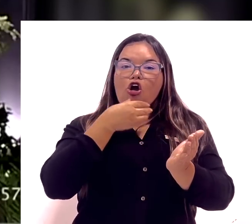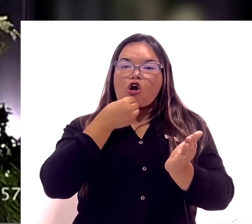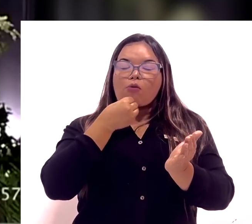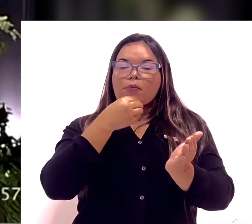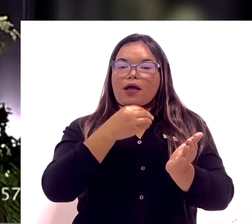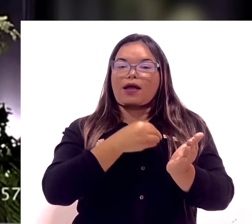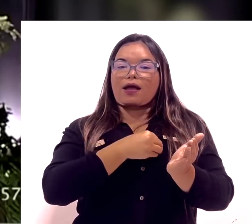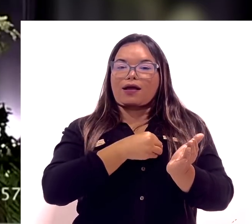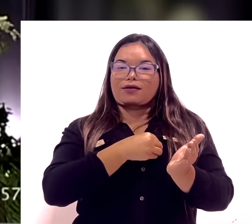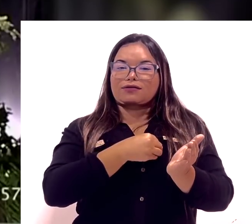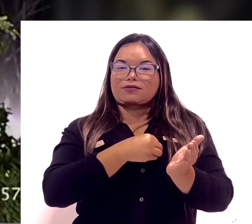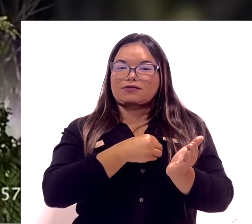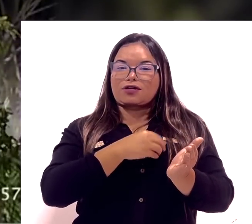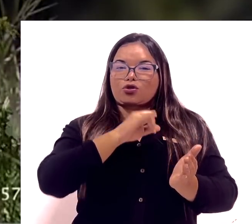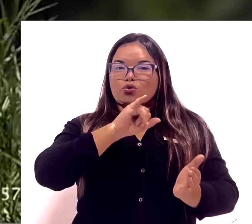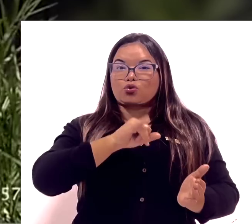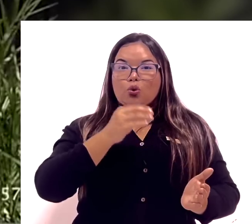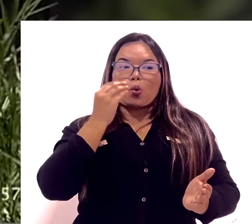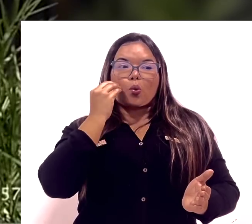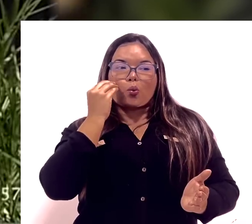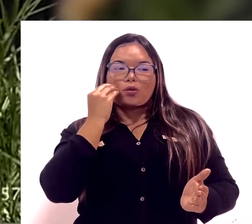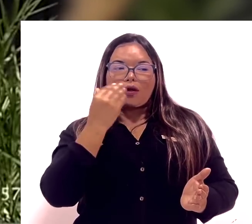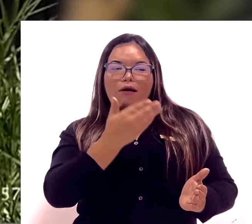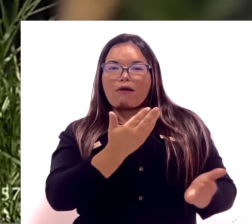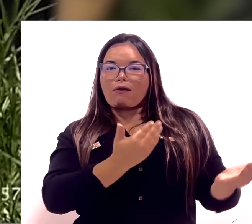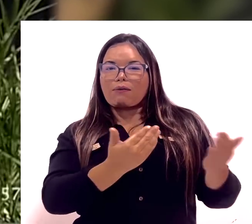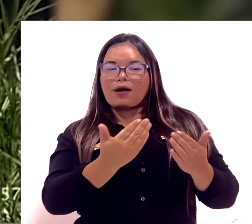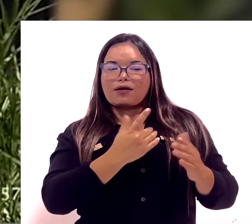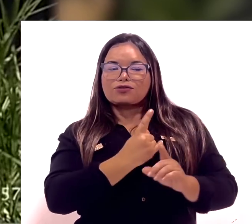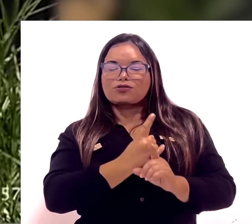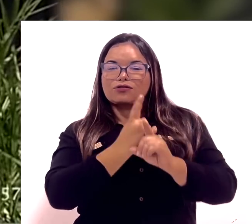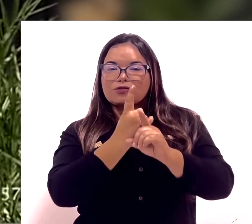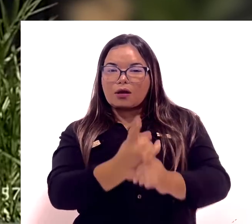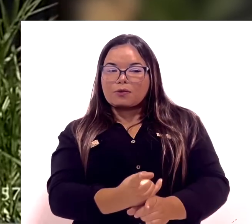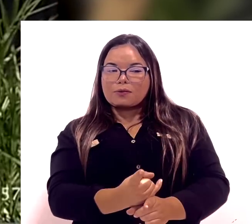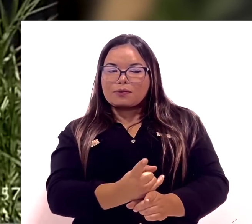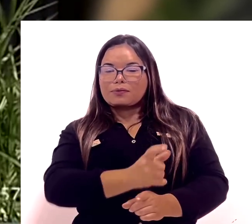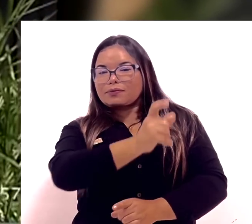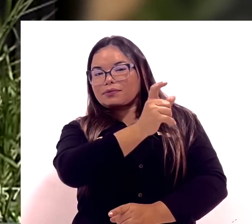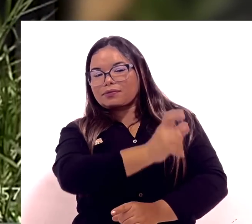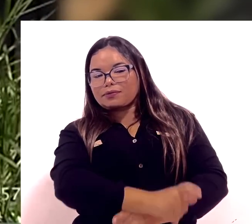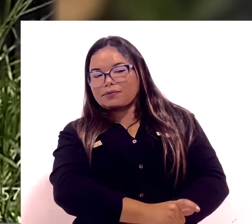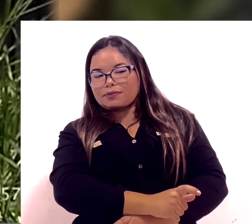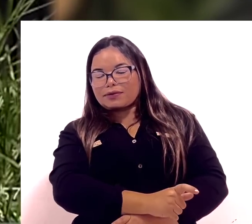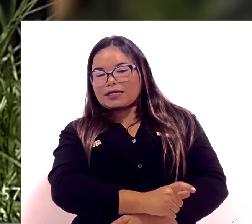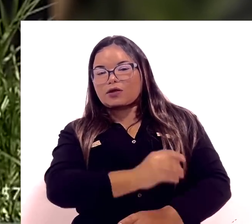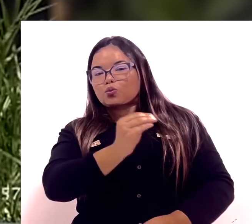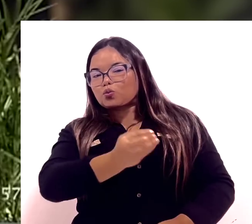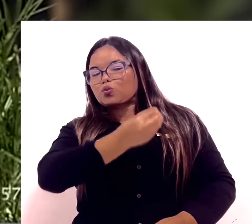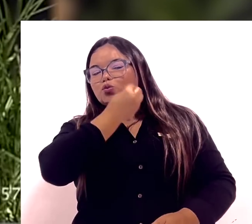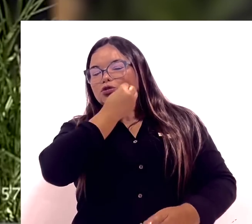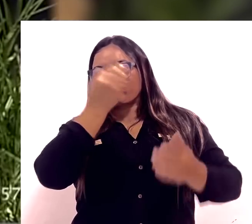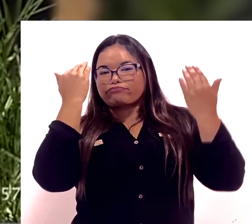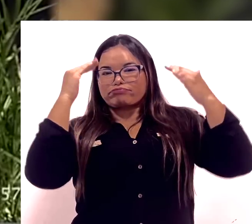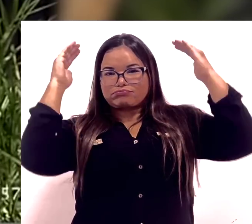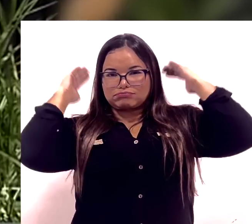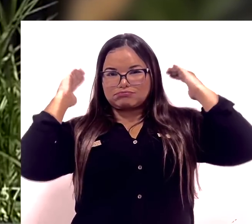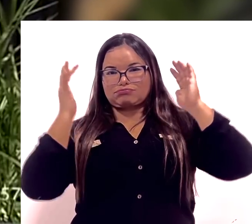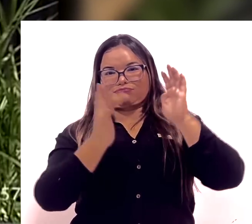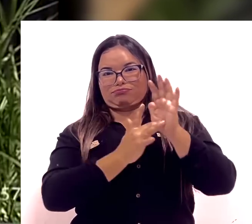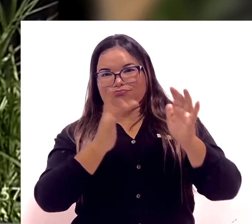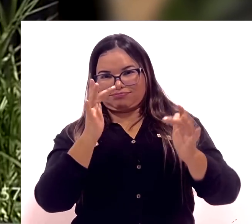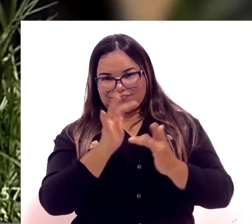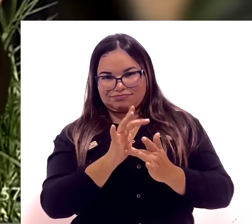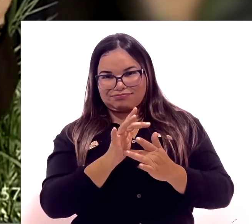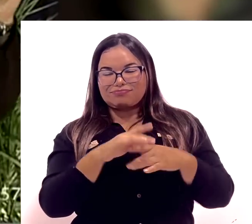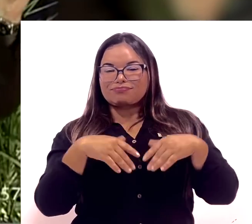Judas parecia ser um dos discípulos, mas ele traiu a Jesus com um beijo. Aqui está um